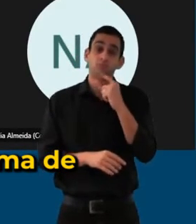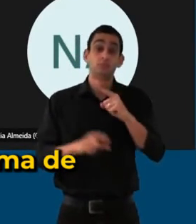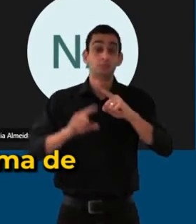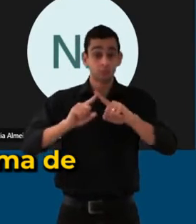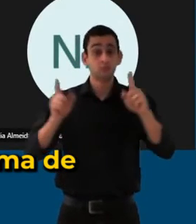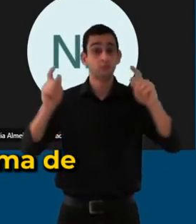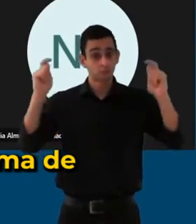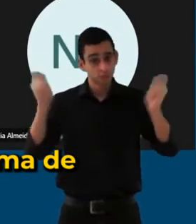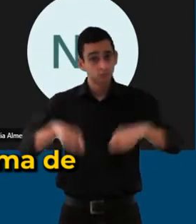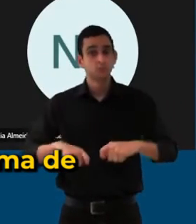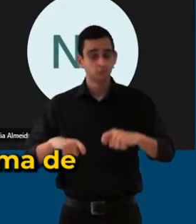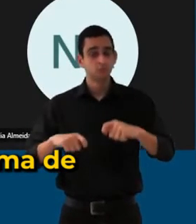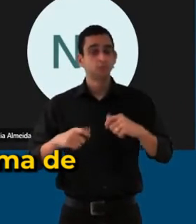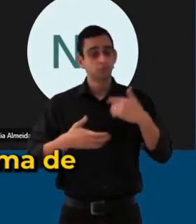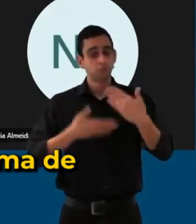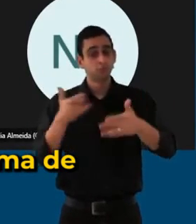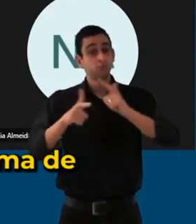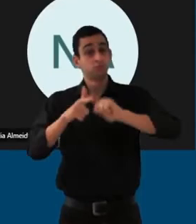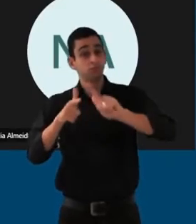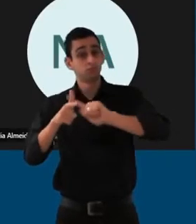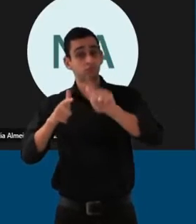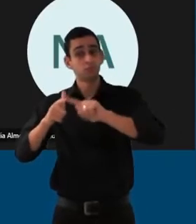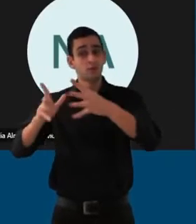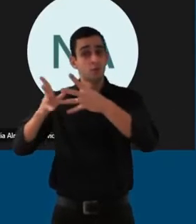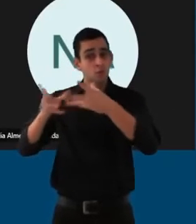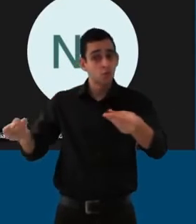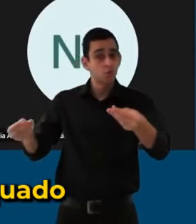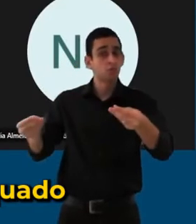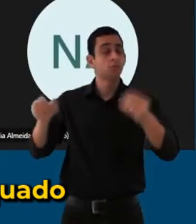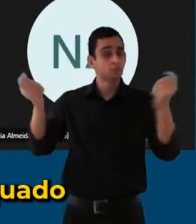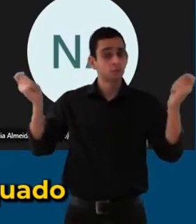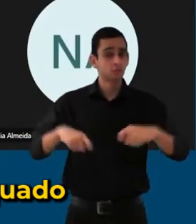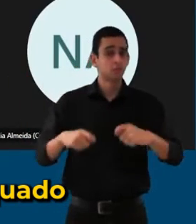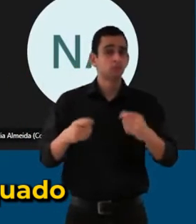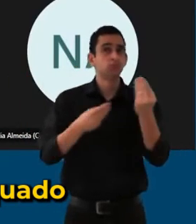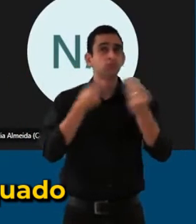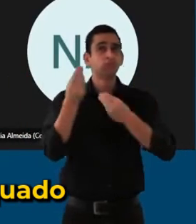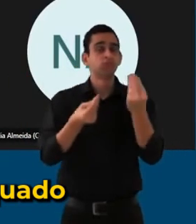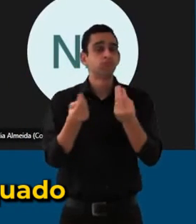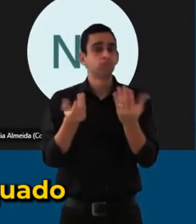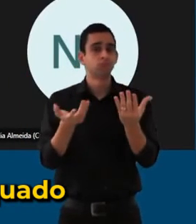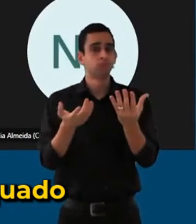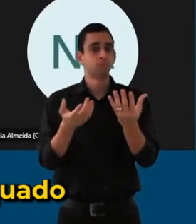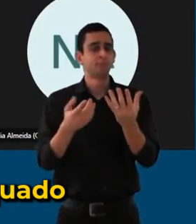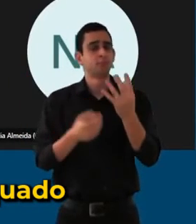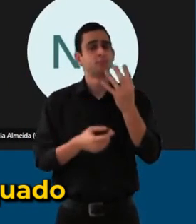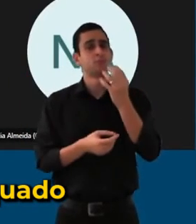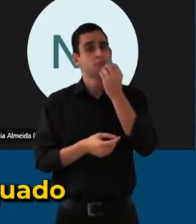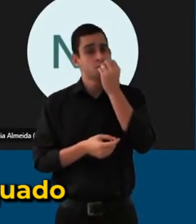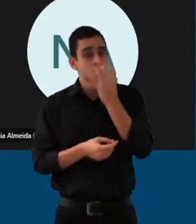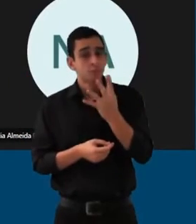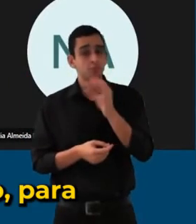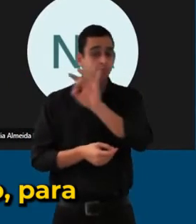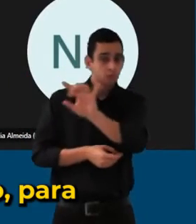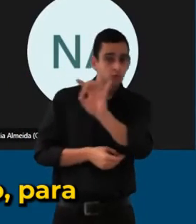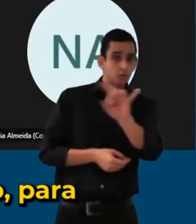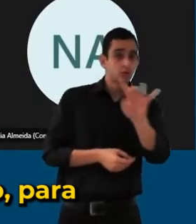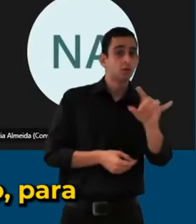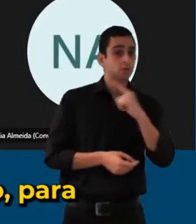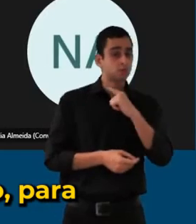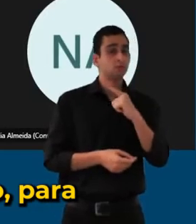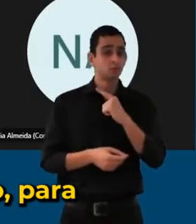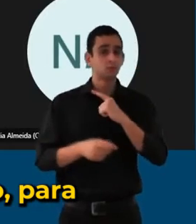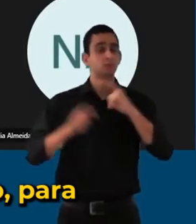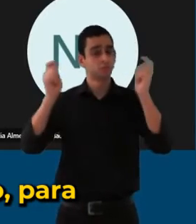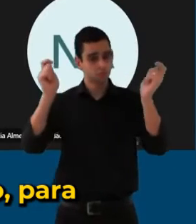resolvamos o problema, né, de um modo que seja mais eficiente, inclusive, né, mais adequado para todas